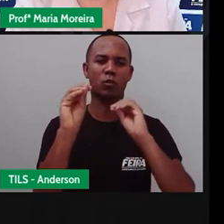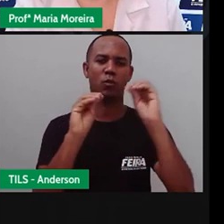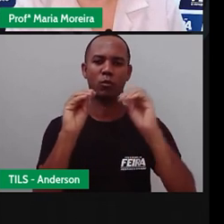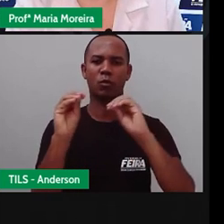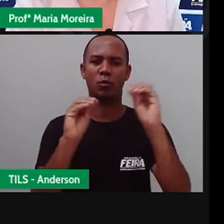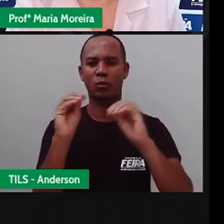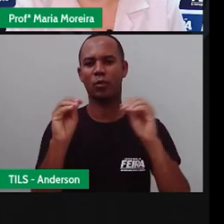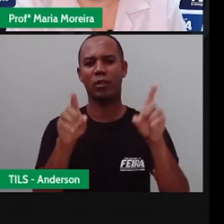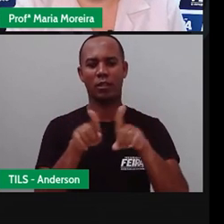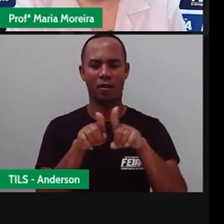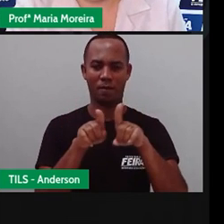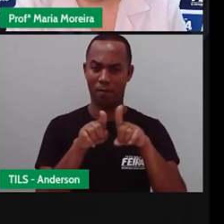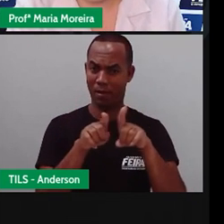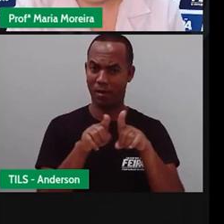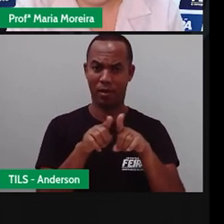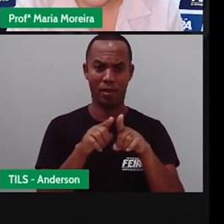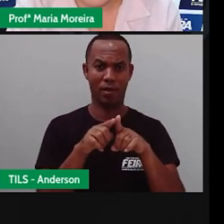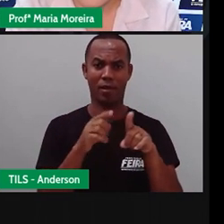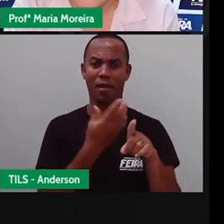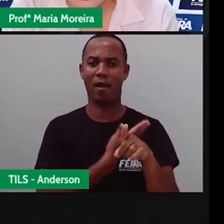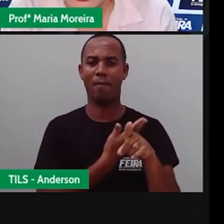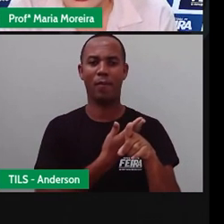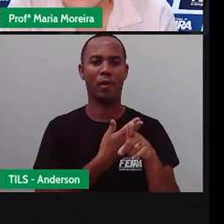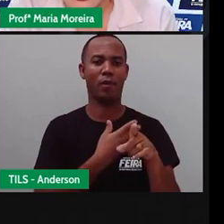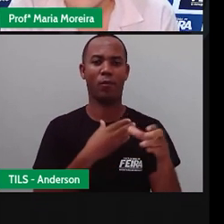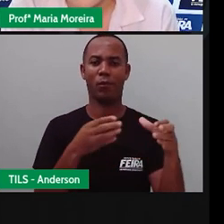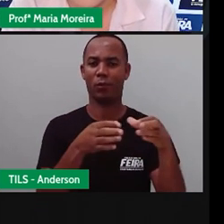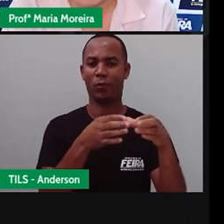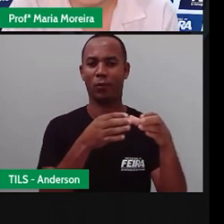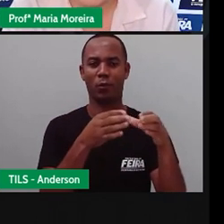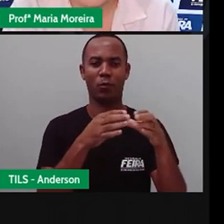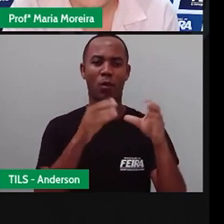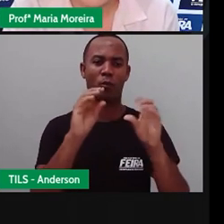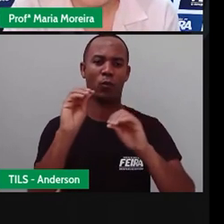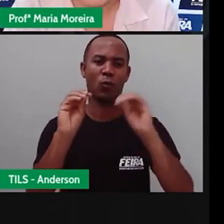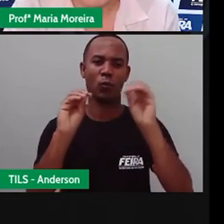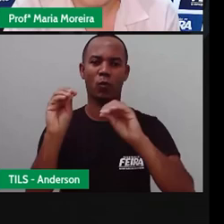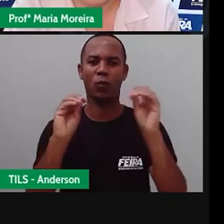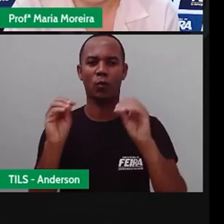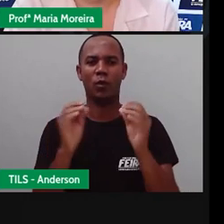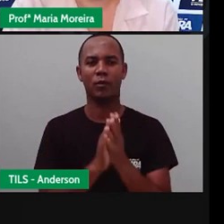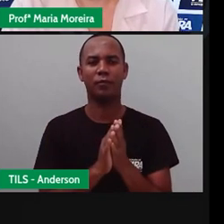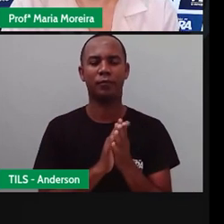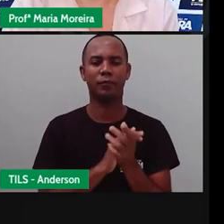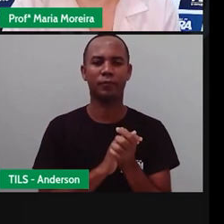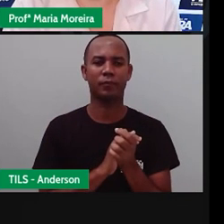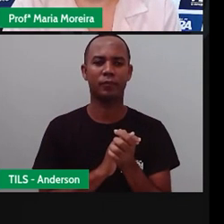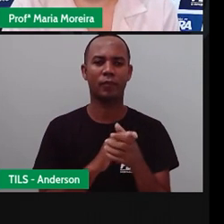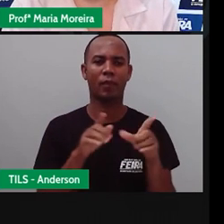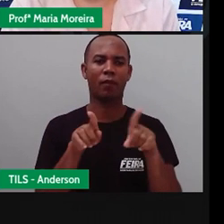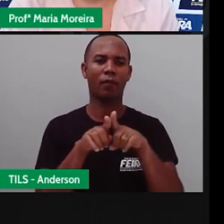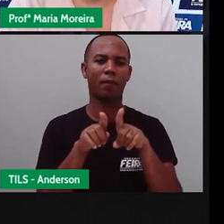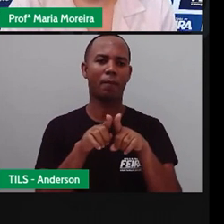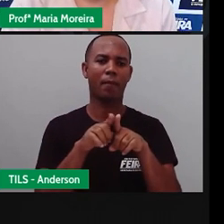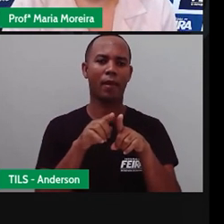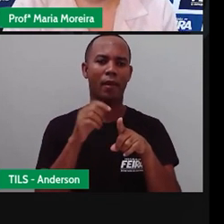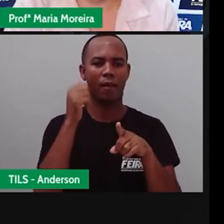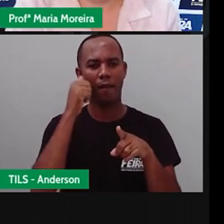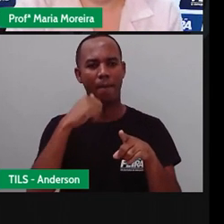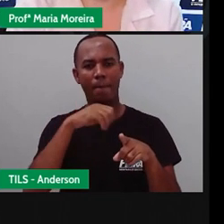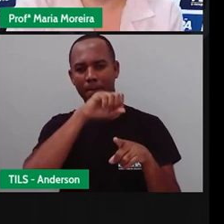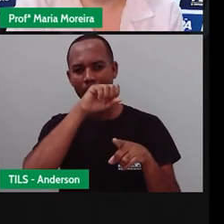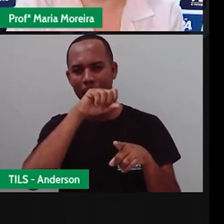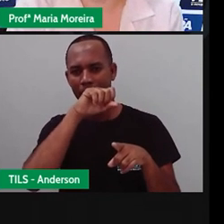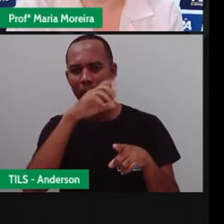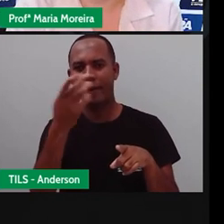Oliveira Melo um beijo Carla né e vim aí carro deve ter sua mãe um beijo aí para escola